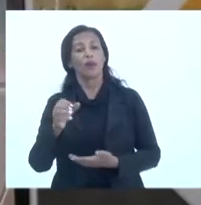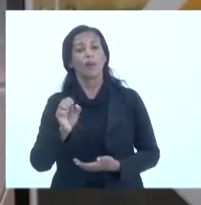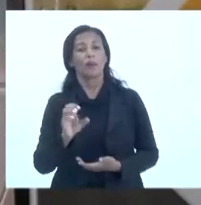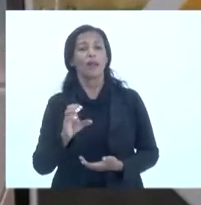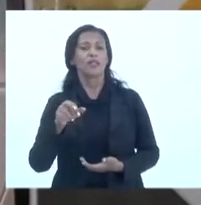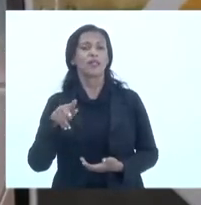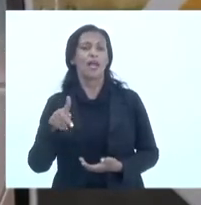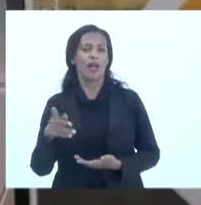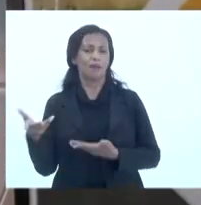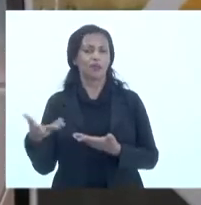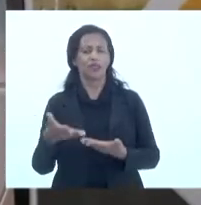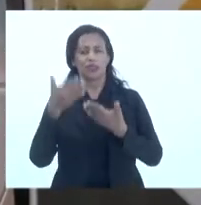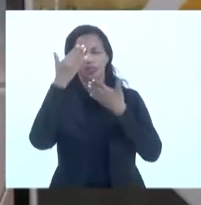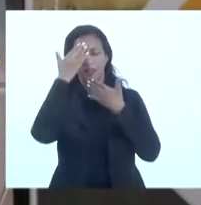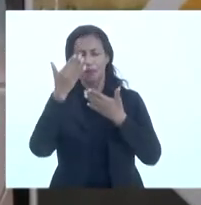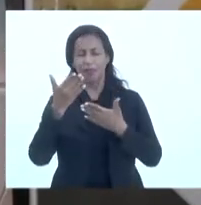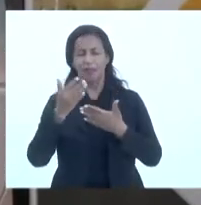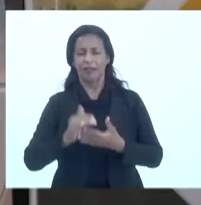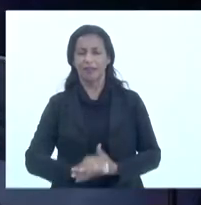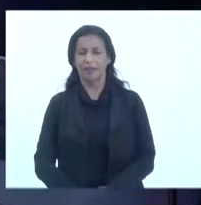aqui. Muito obrigado.